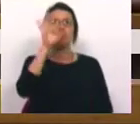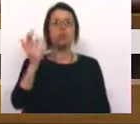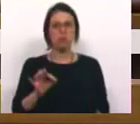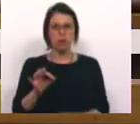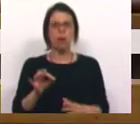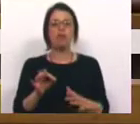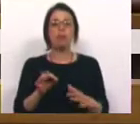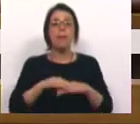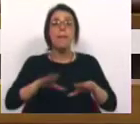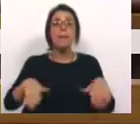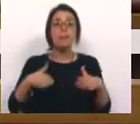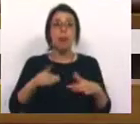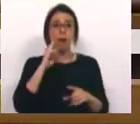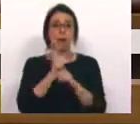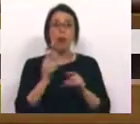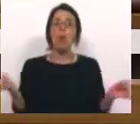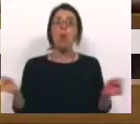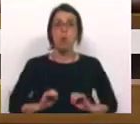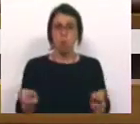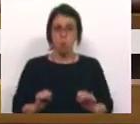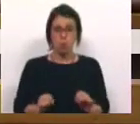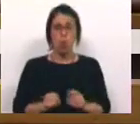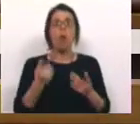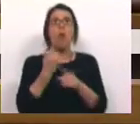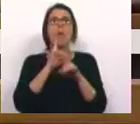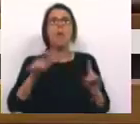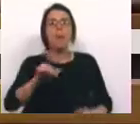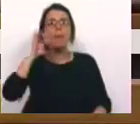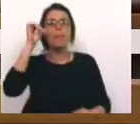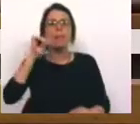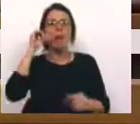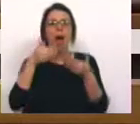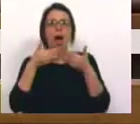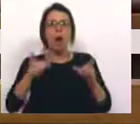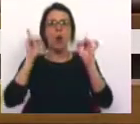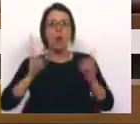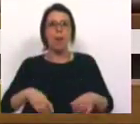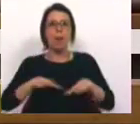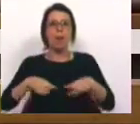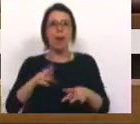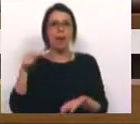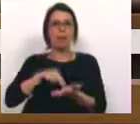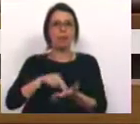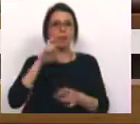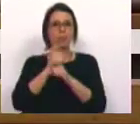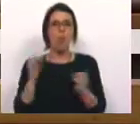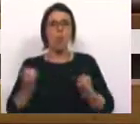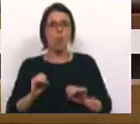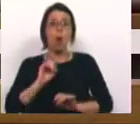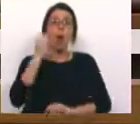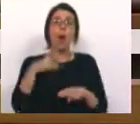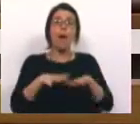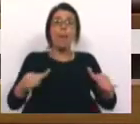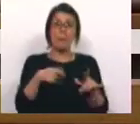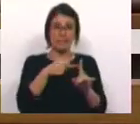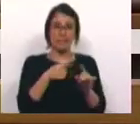83% deu-se em praias não vigiadas, ou porque ainda não se tinha dado a abertura da época balnear, ou porque a praia